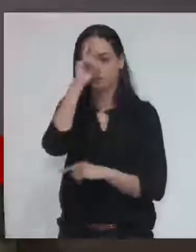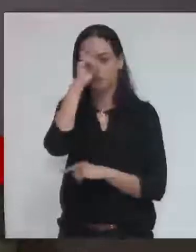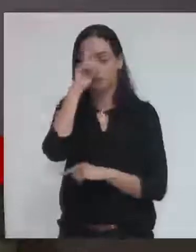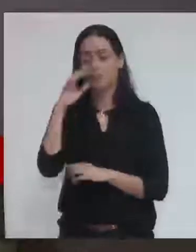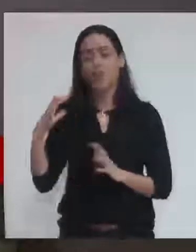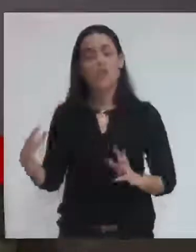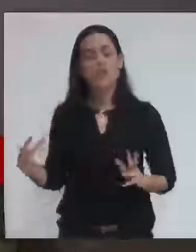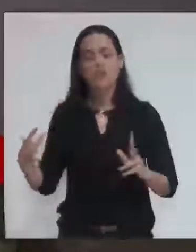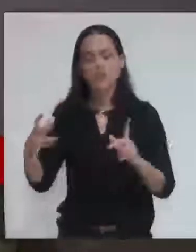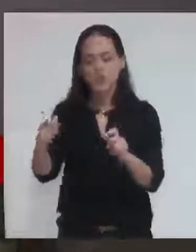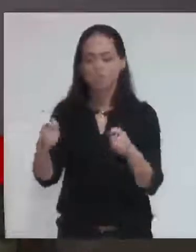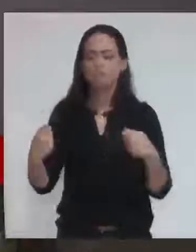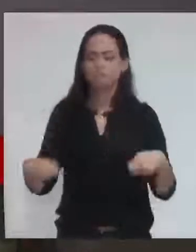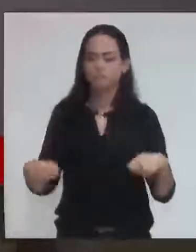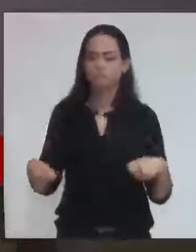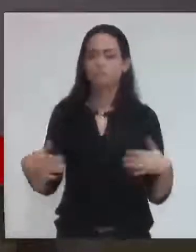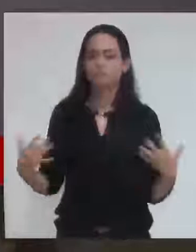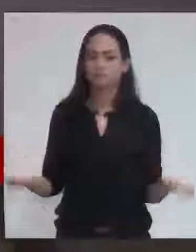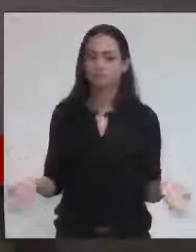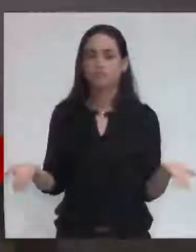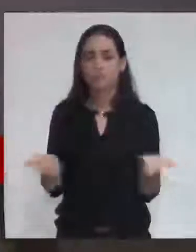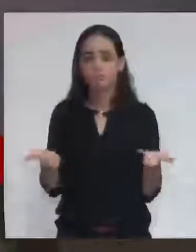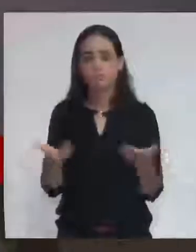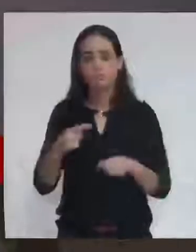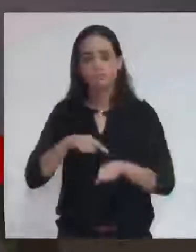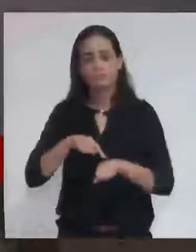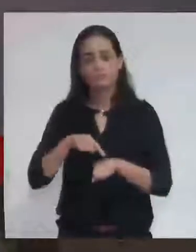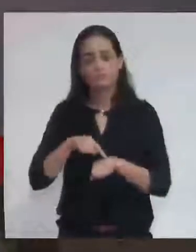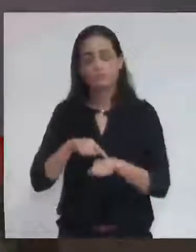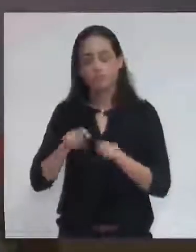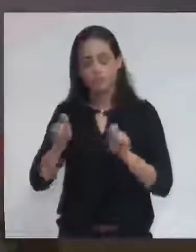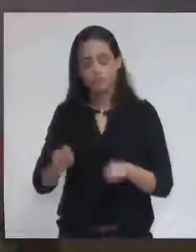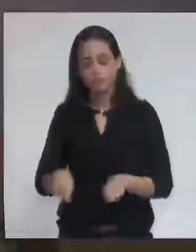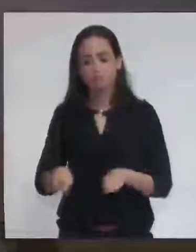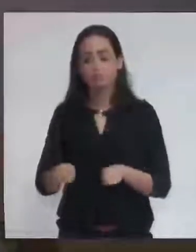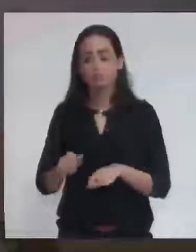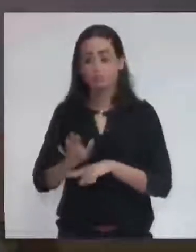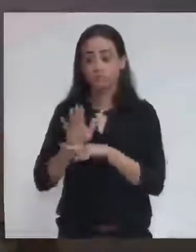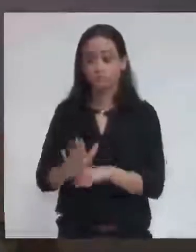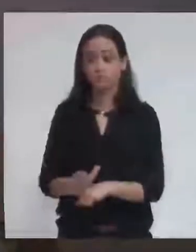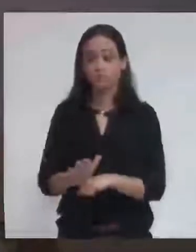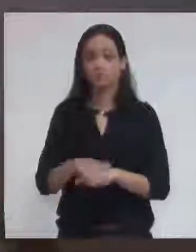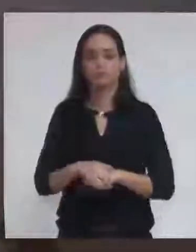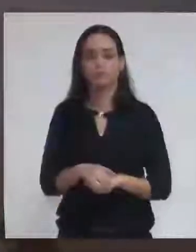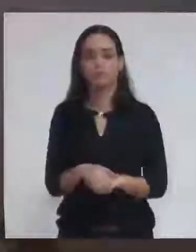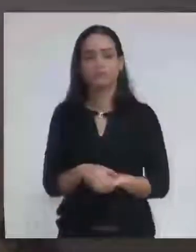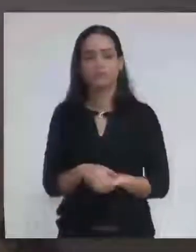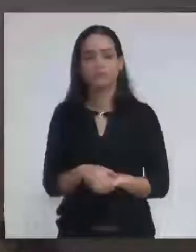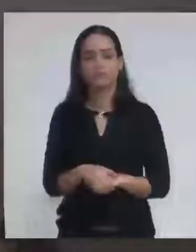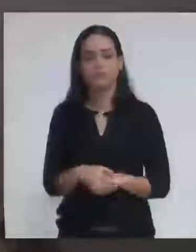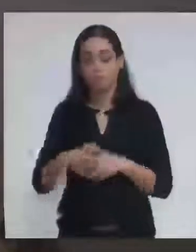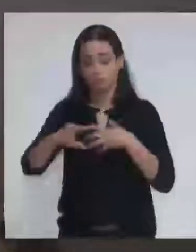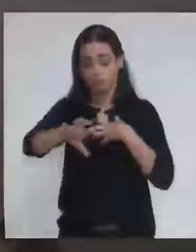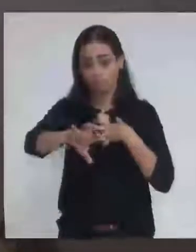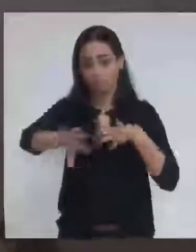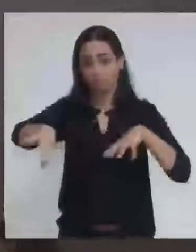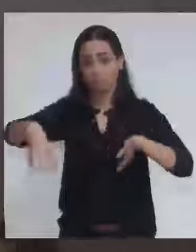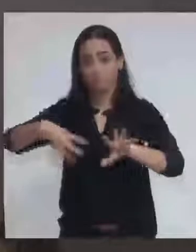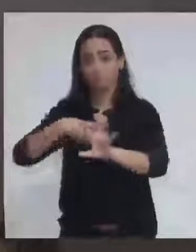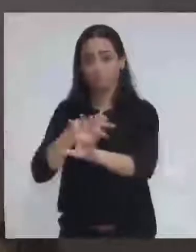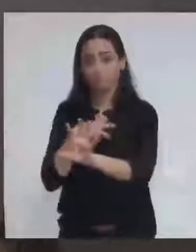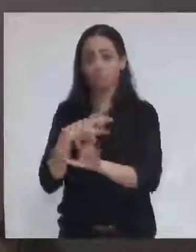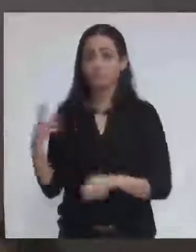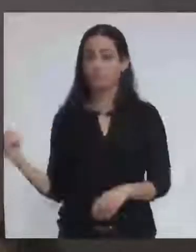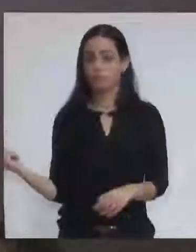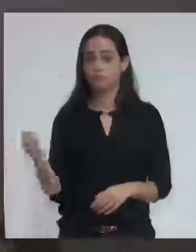chega no momento de fazer uma boa ação, quando a gente pensa no altruísmo, não é? Gosto muito dessa palavra, a gente vê o que o outro sente,